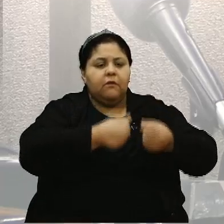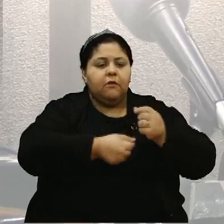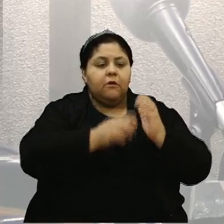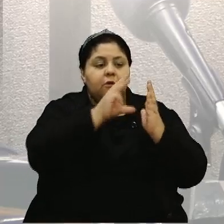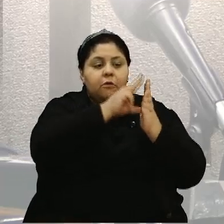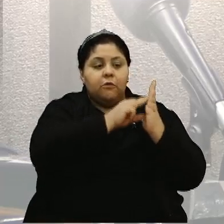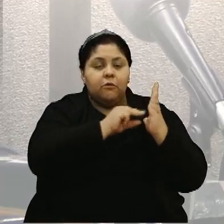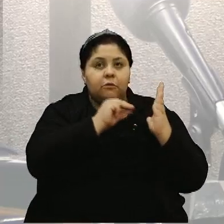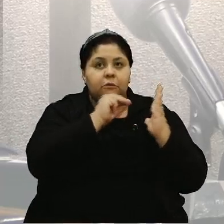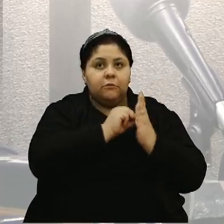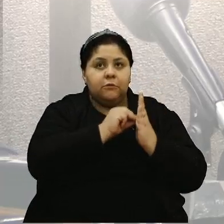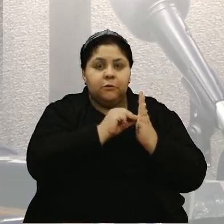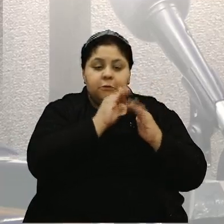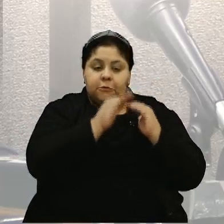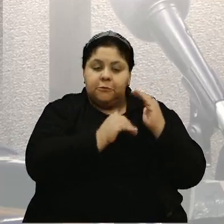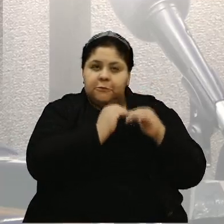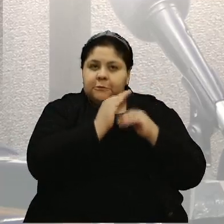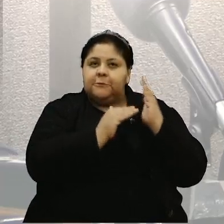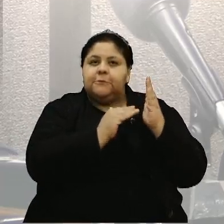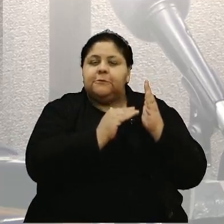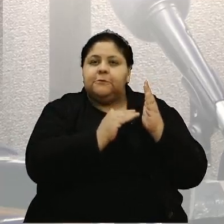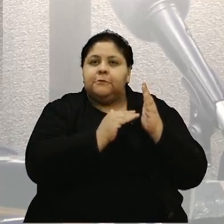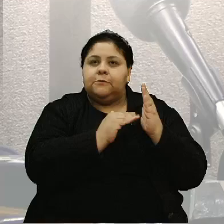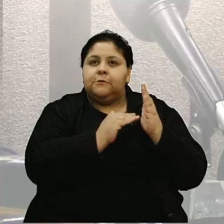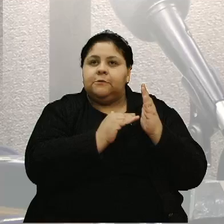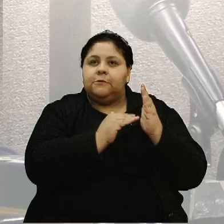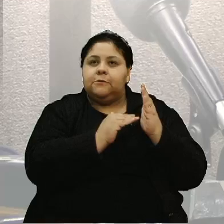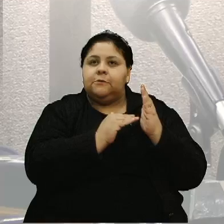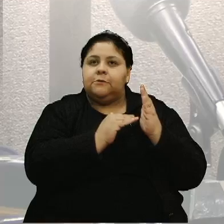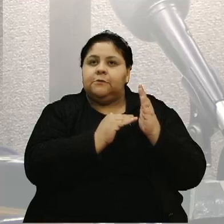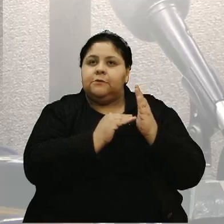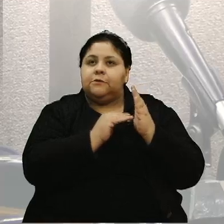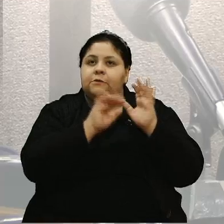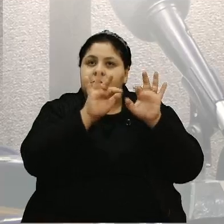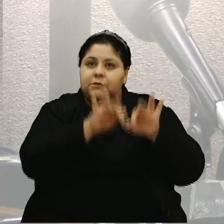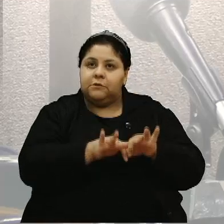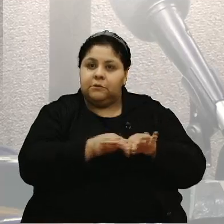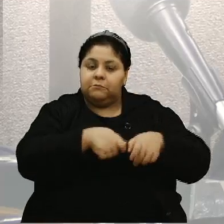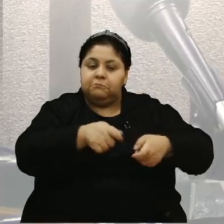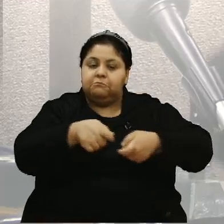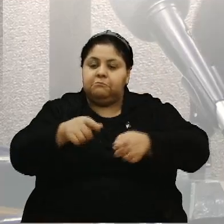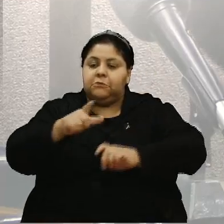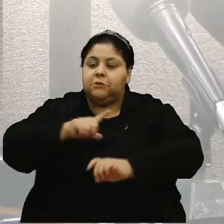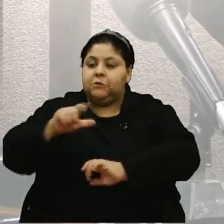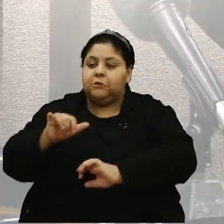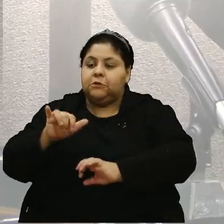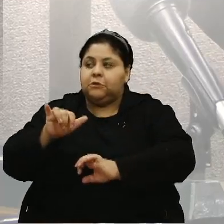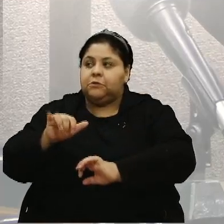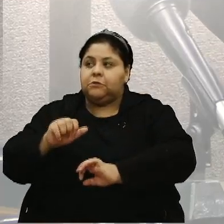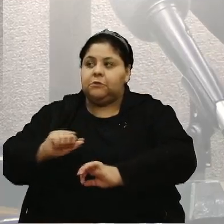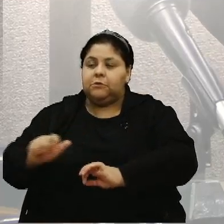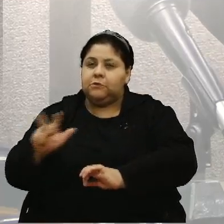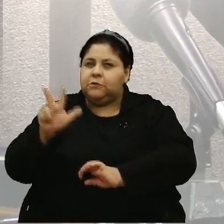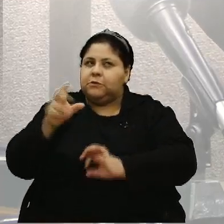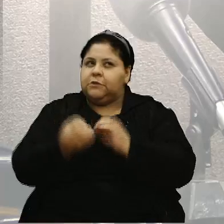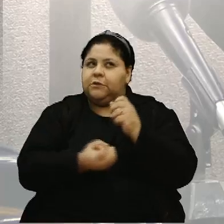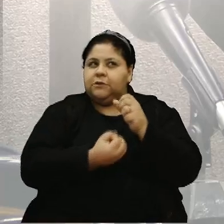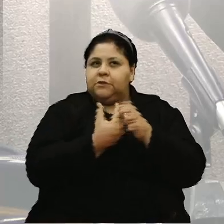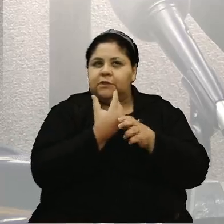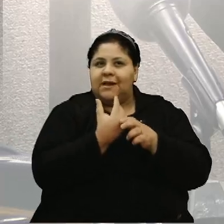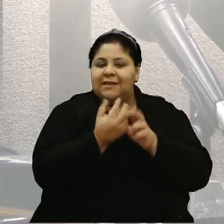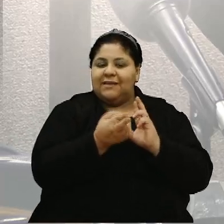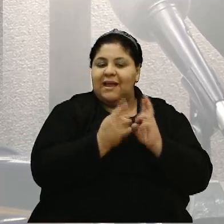modelo alavancado que a gente chama, que aboliu o teto de gastos. Ele tem uma vantagem de criar essa